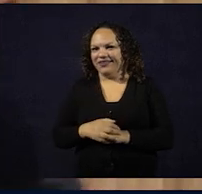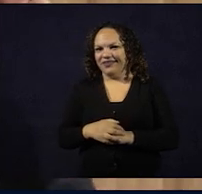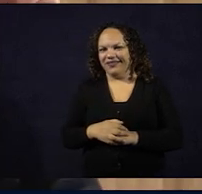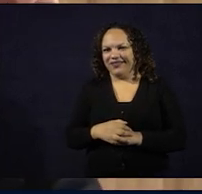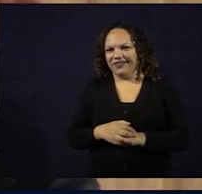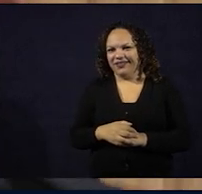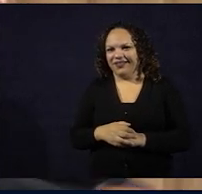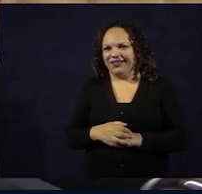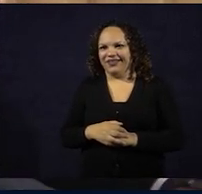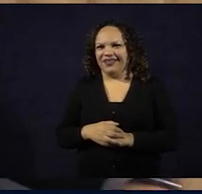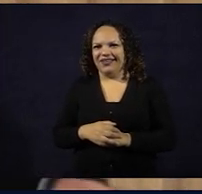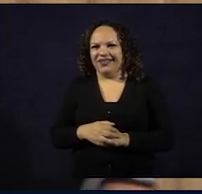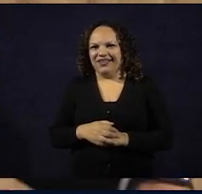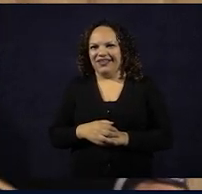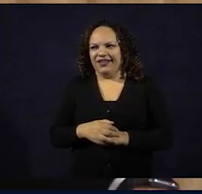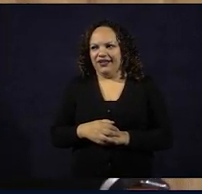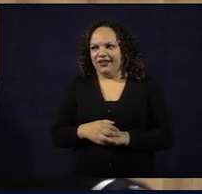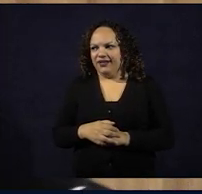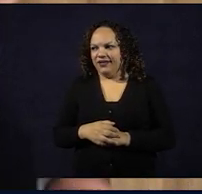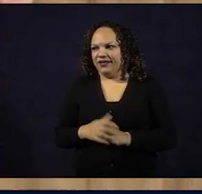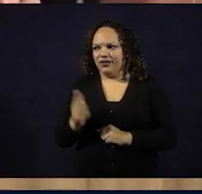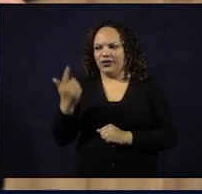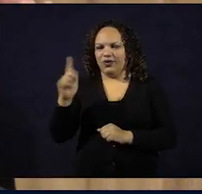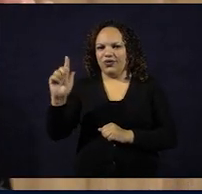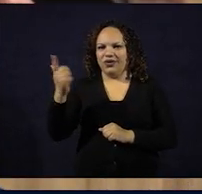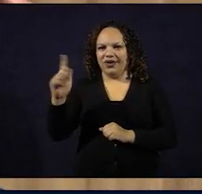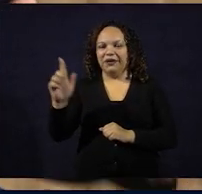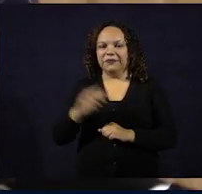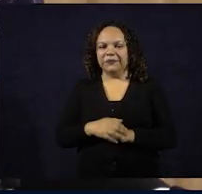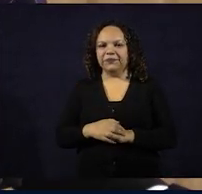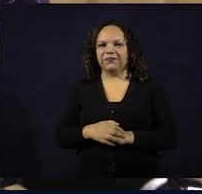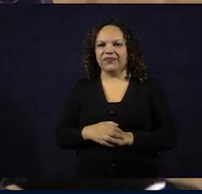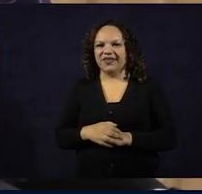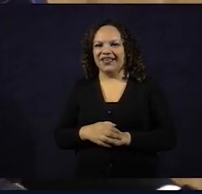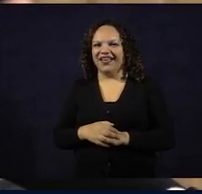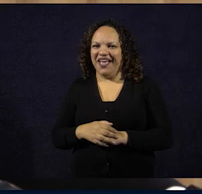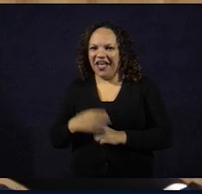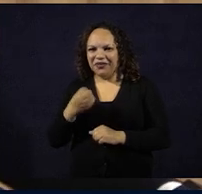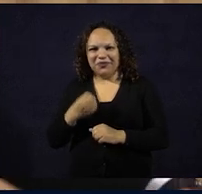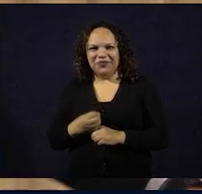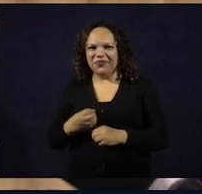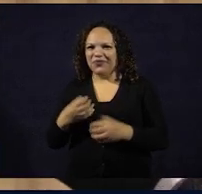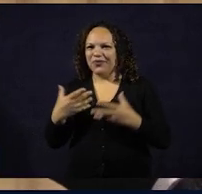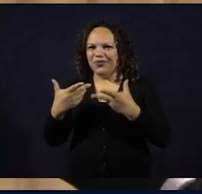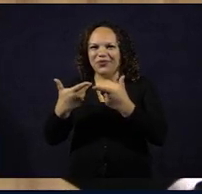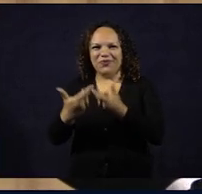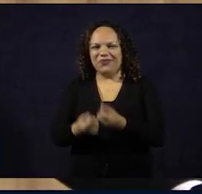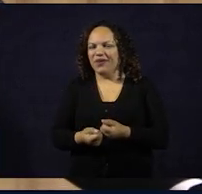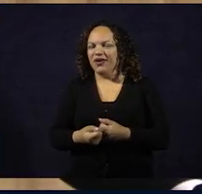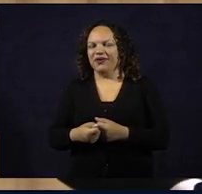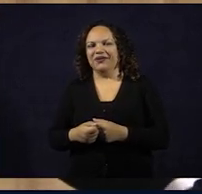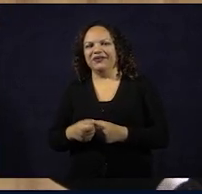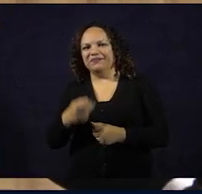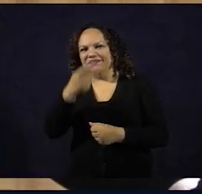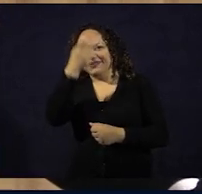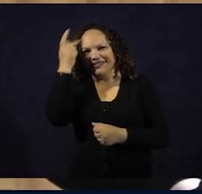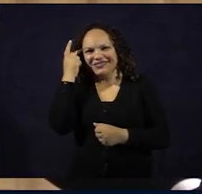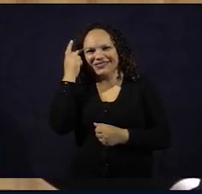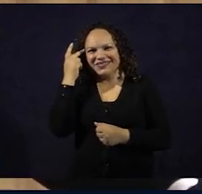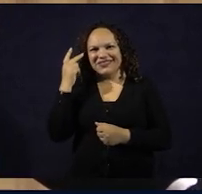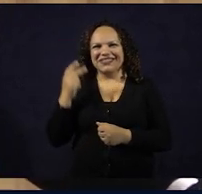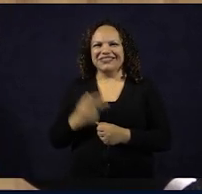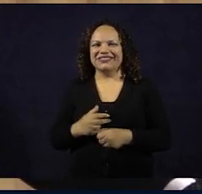Goiás Jales Machado também Goiás e a grogallas tem um pezinho bom em Goiás então estamos bem